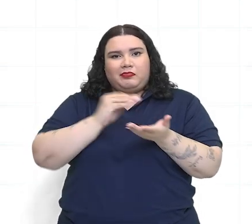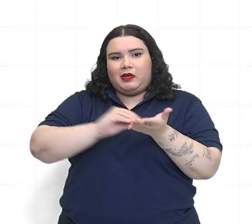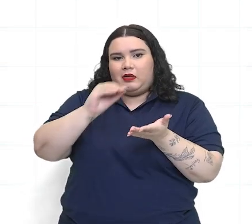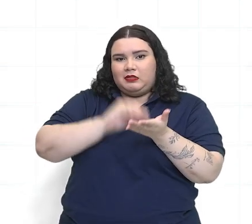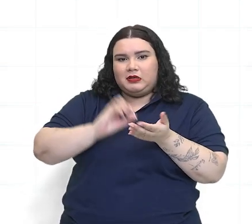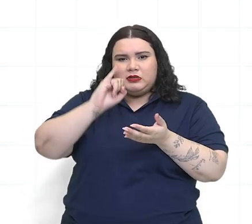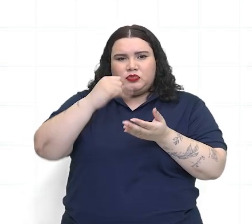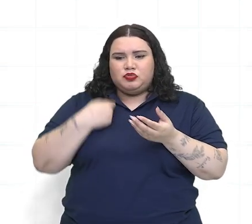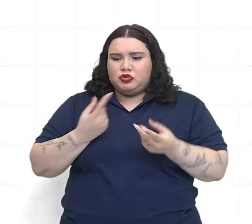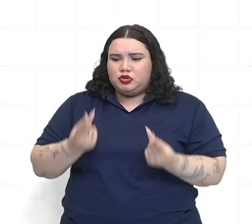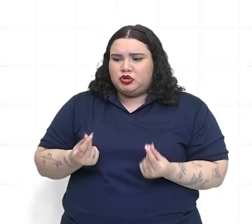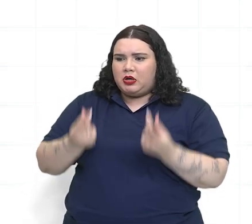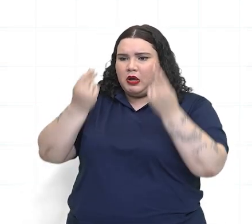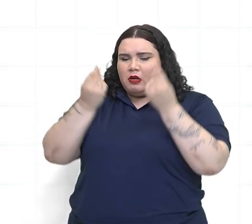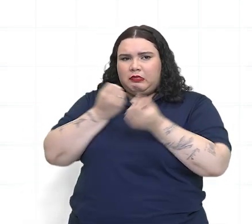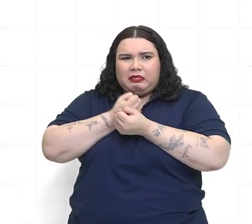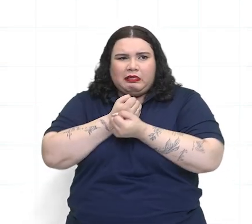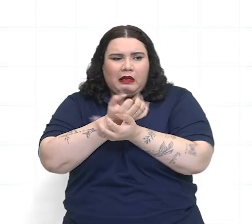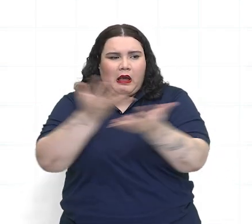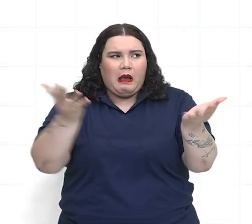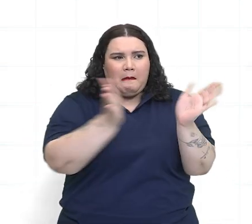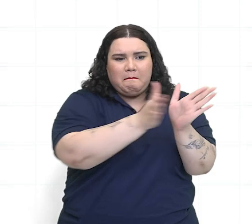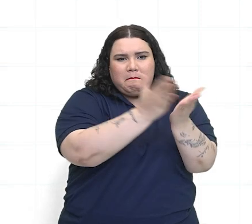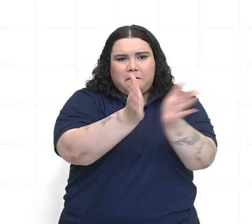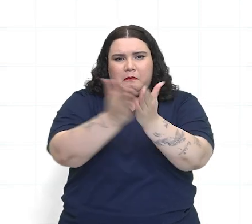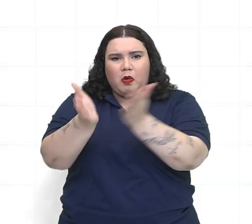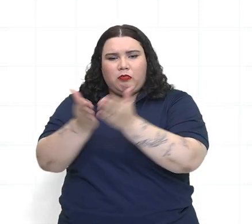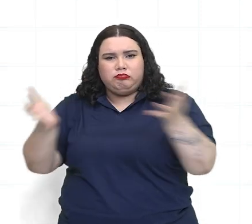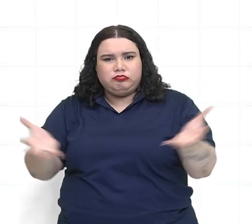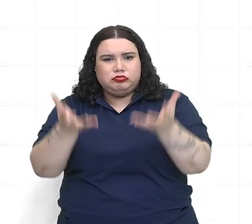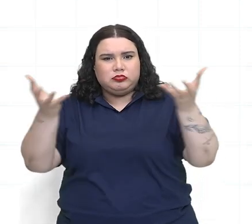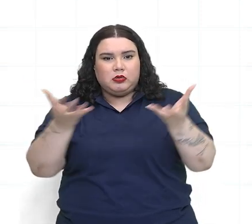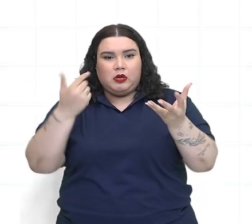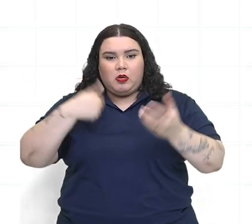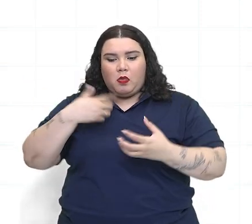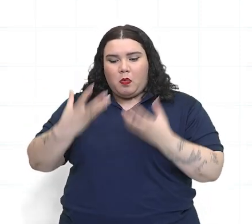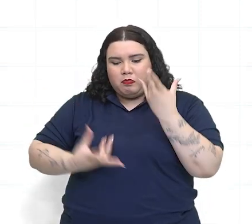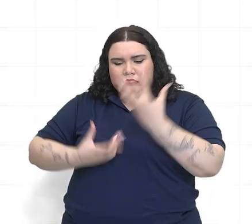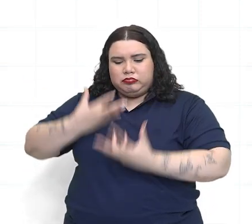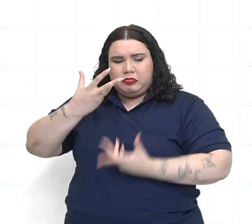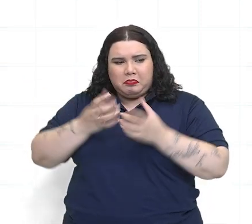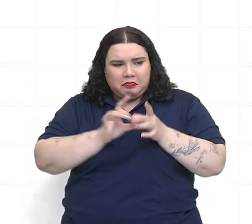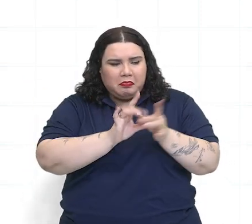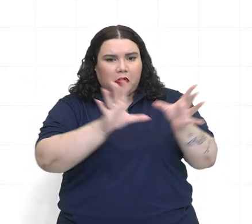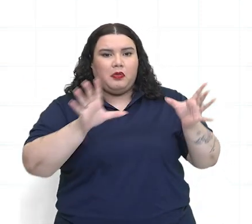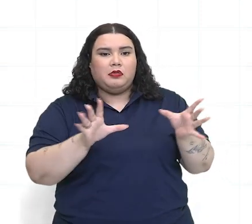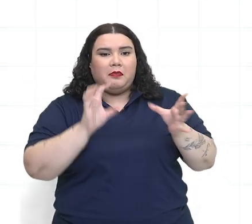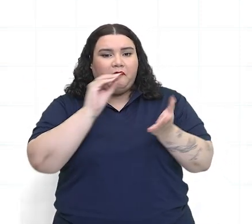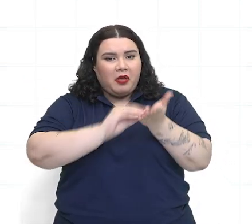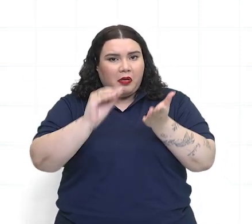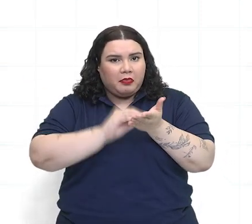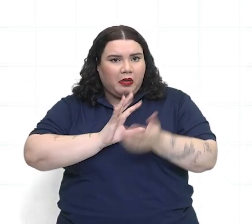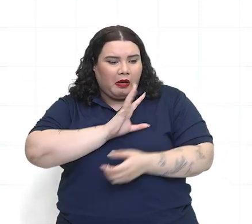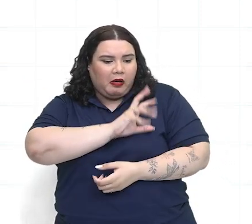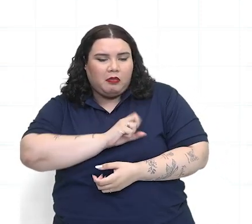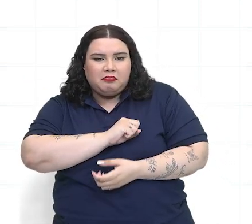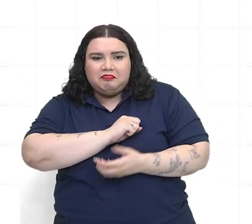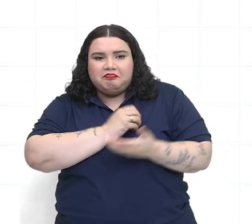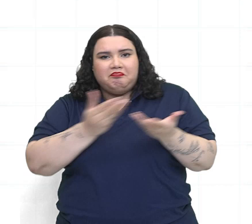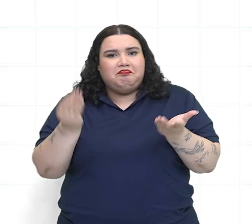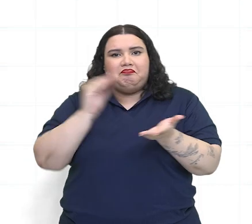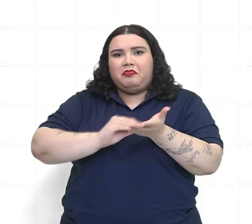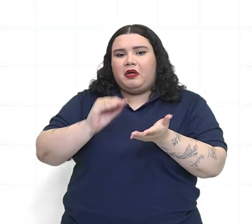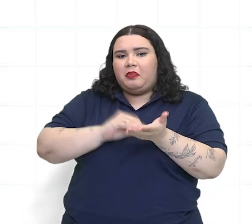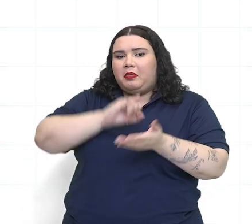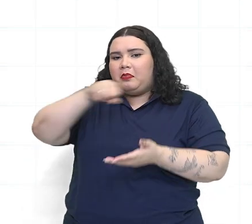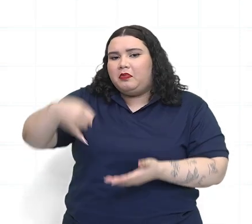a minha fortuna para sustento dos pobres, e ainda que entregasse o meu corpo para ser queimado, e não tivesse amor, nada